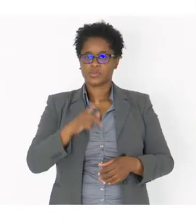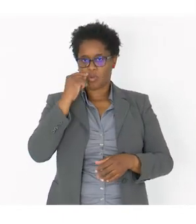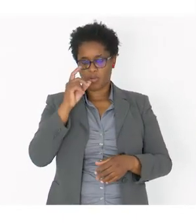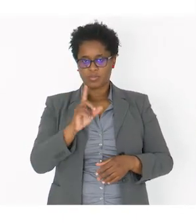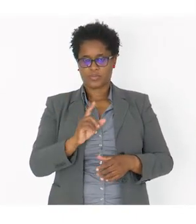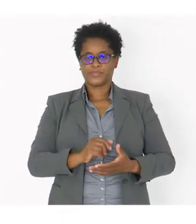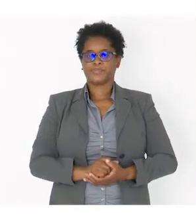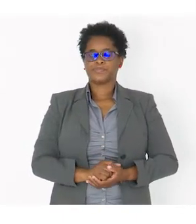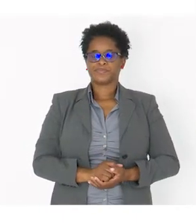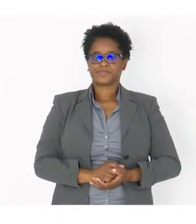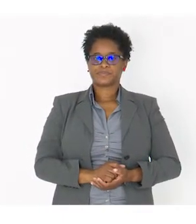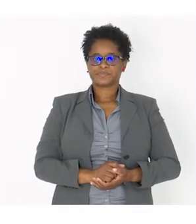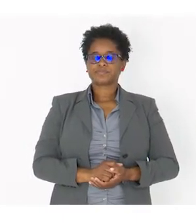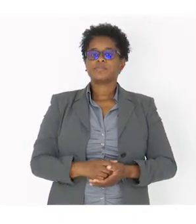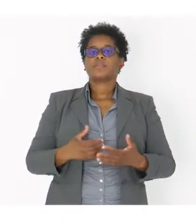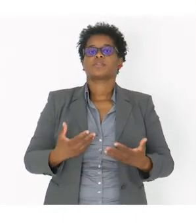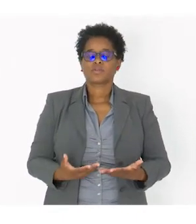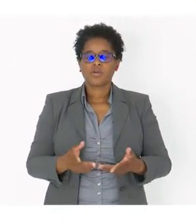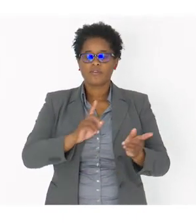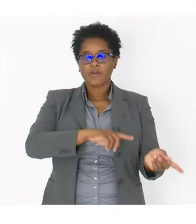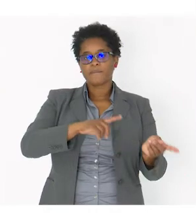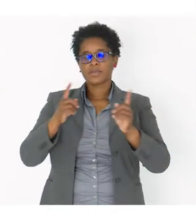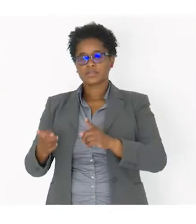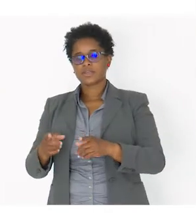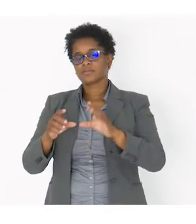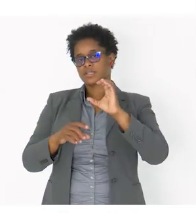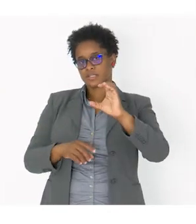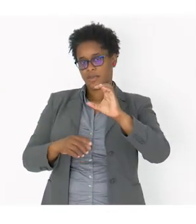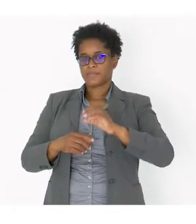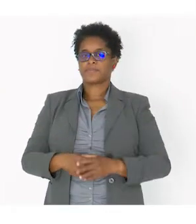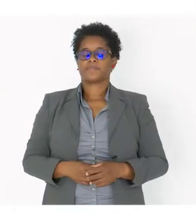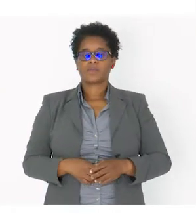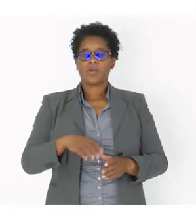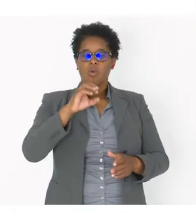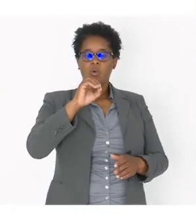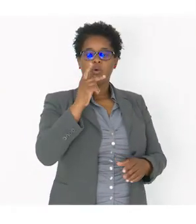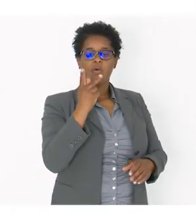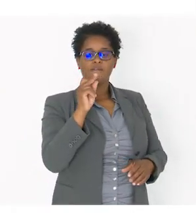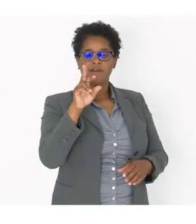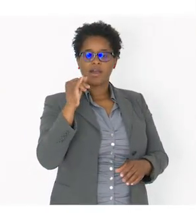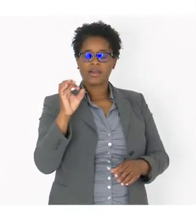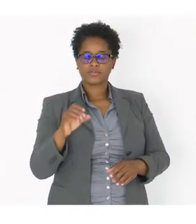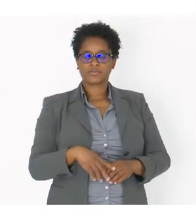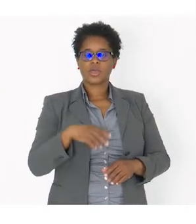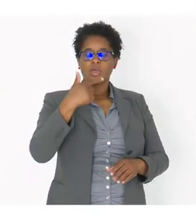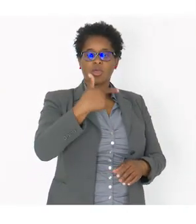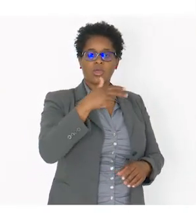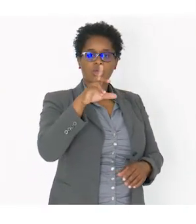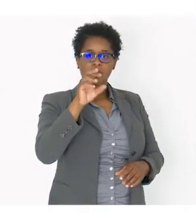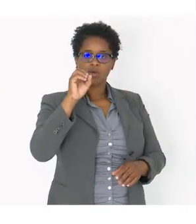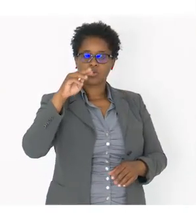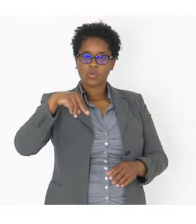homem. E vamos passar para a linha C. Os ovários, as trompas de